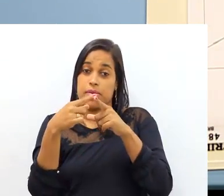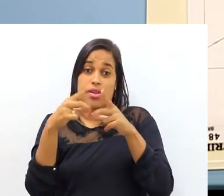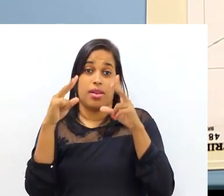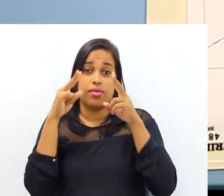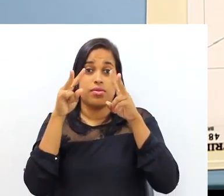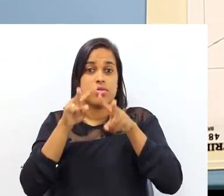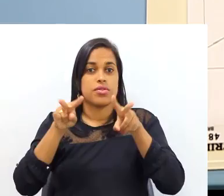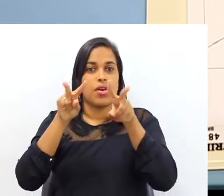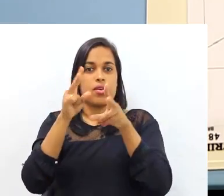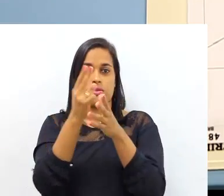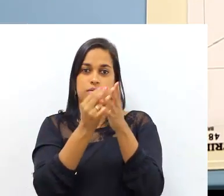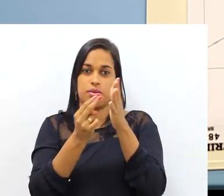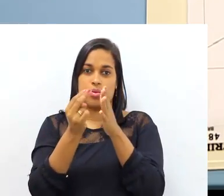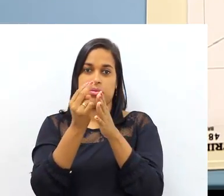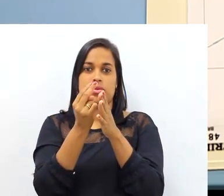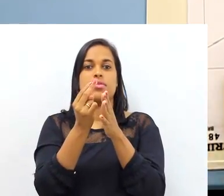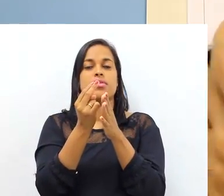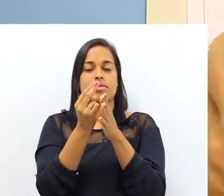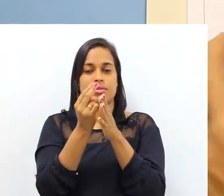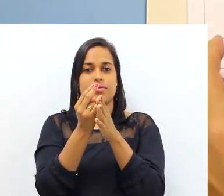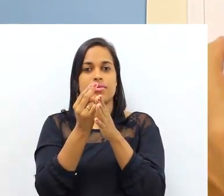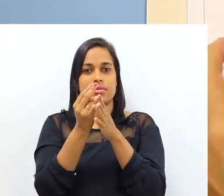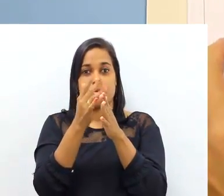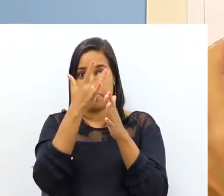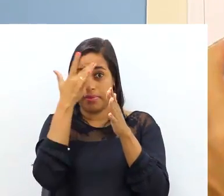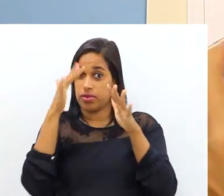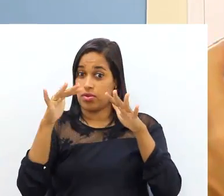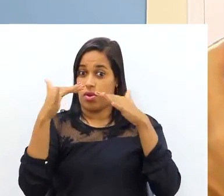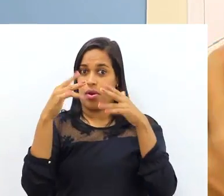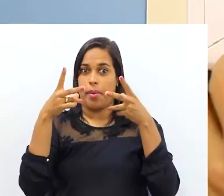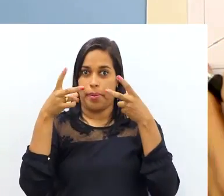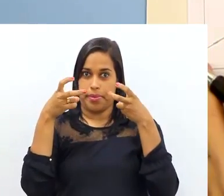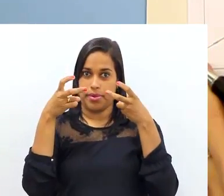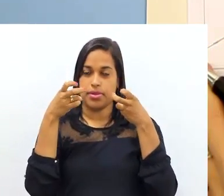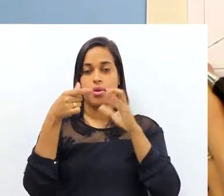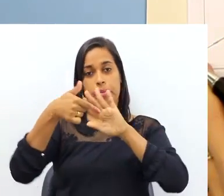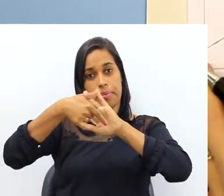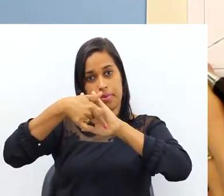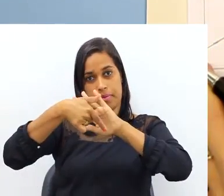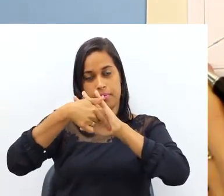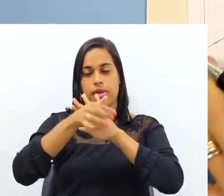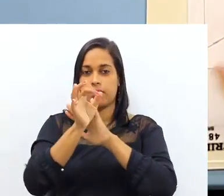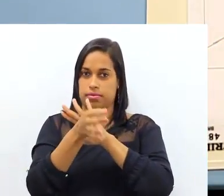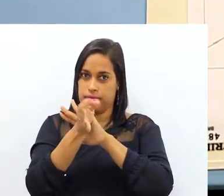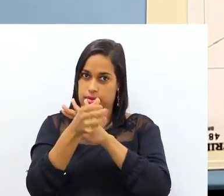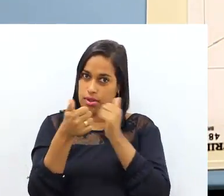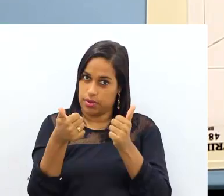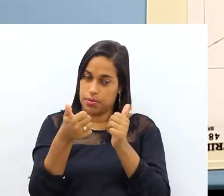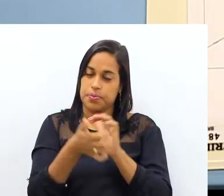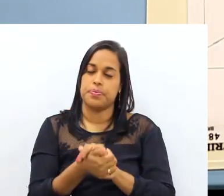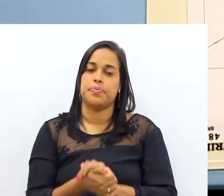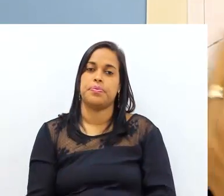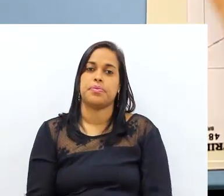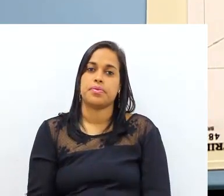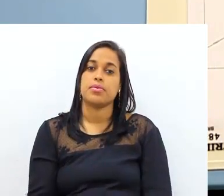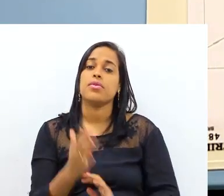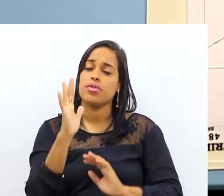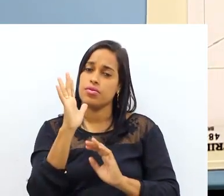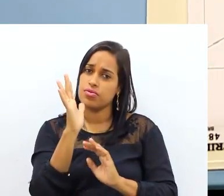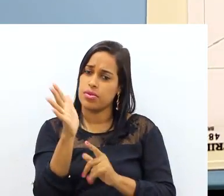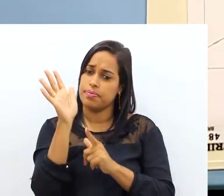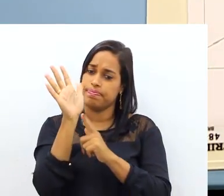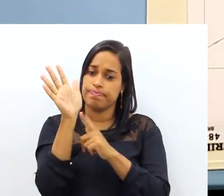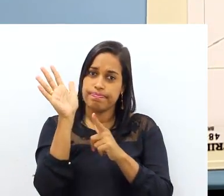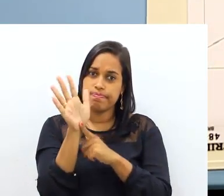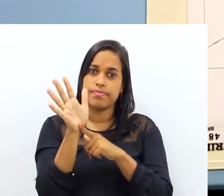do observador nesse plano de projeção aqui, que no caso é a minha folha de papel, tá? Com isso, eu já fiz uma marcação aqui que